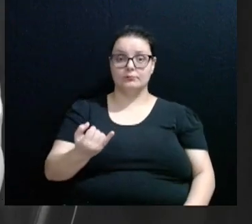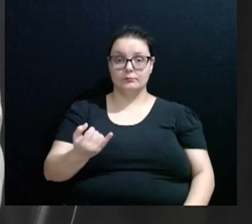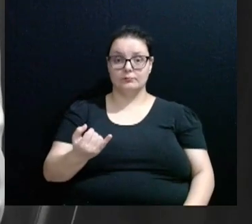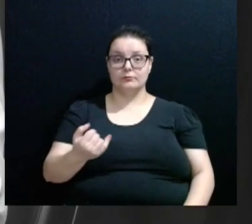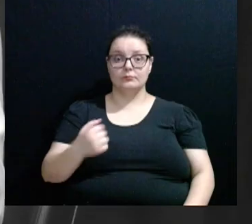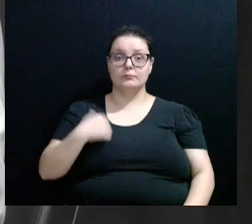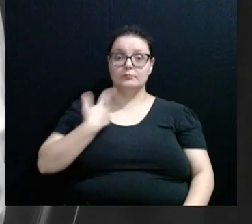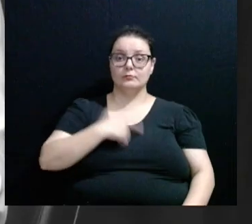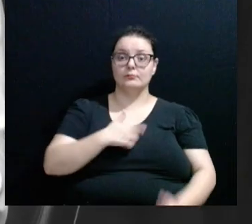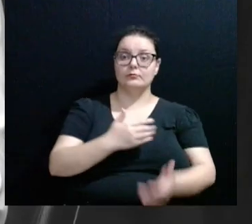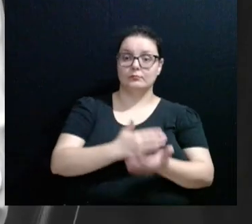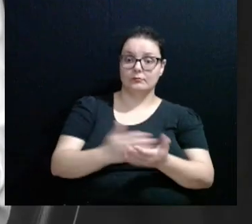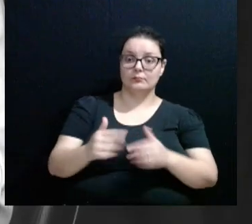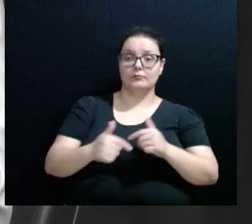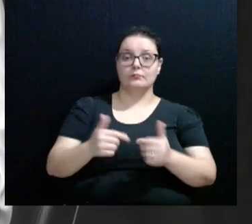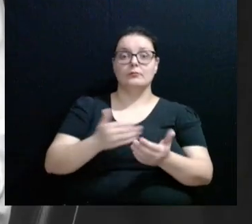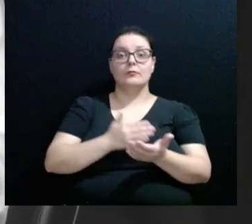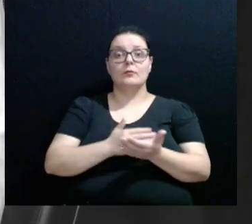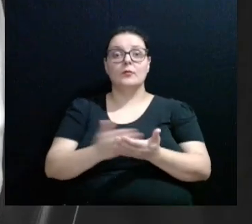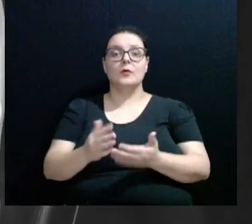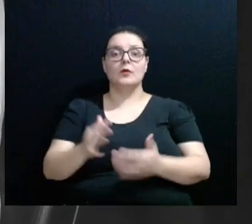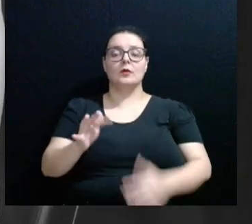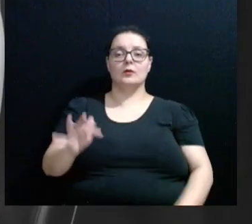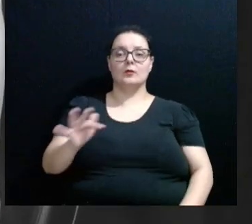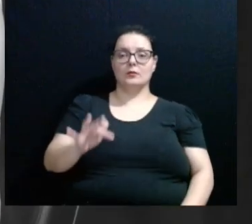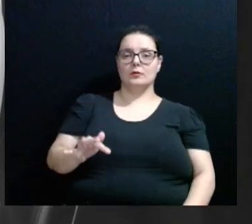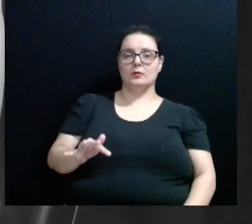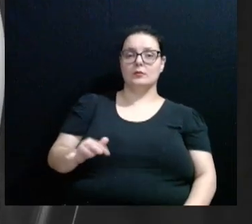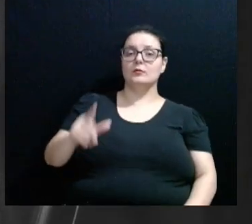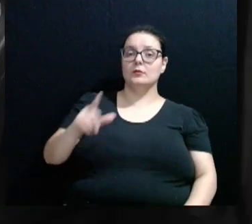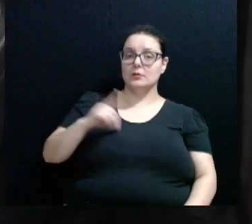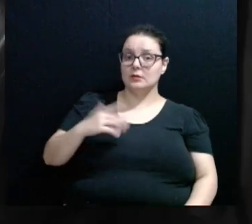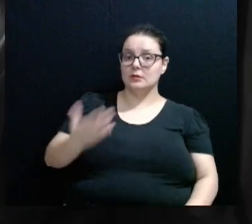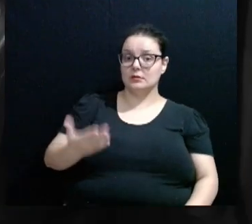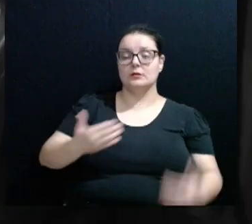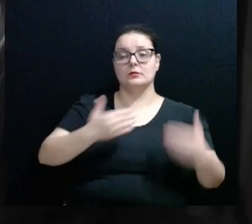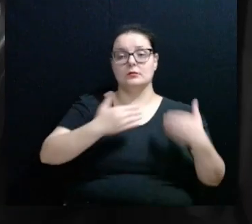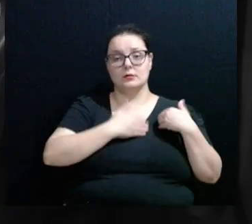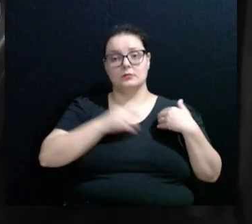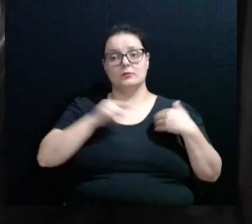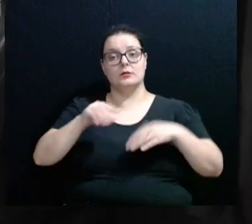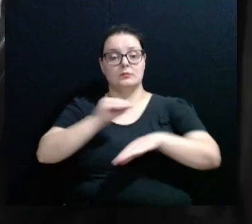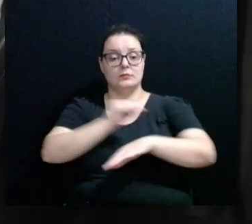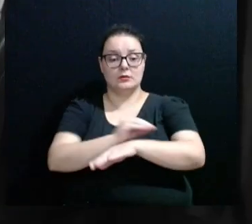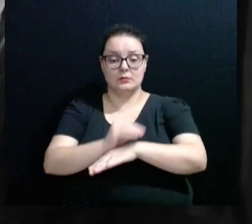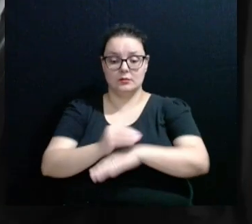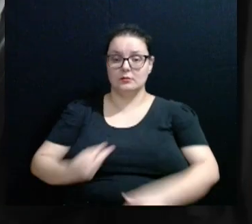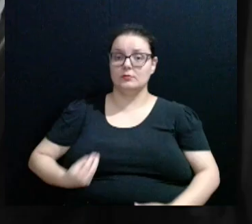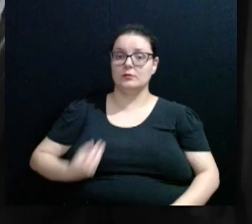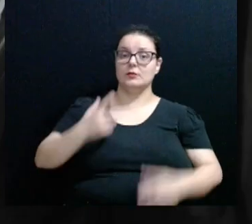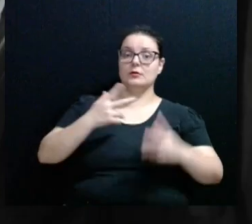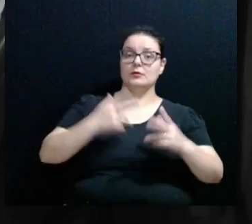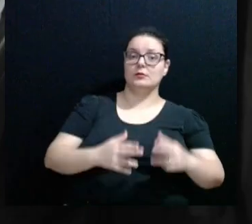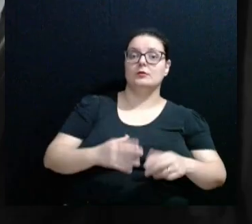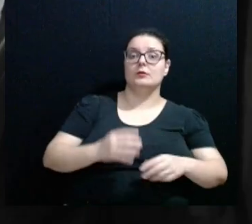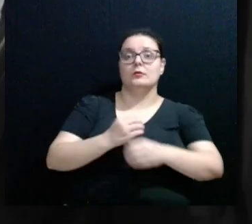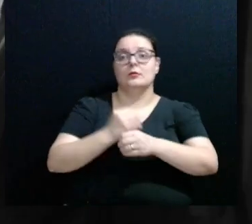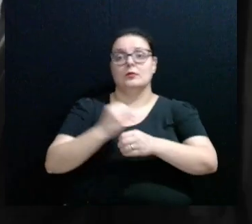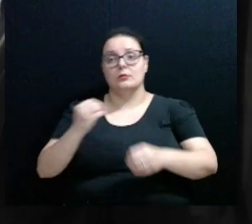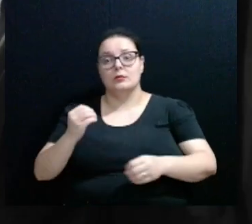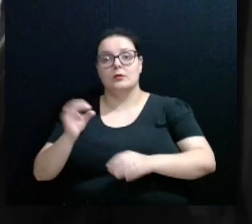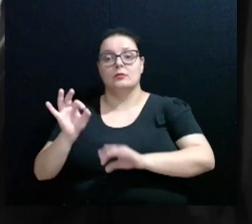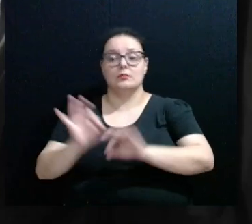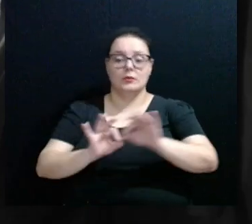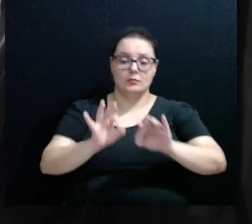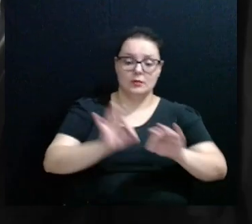trabalhar desde o início da faculdade. Fala assim, você tem uma responsabilidade. Você vai cuidar de vidas, assim como o engenheiro que vai projetar